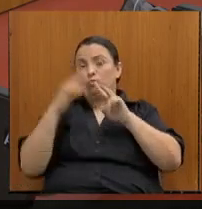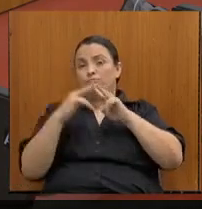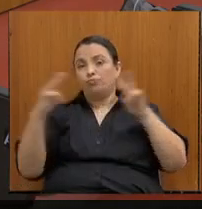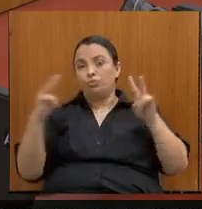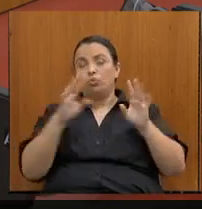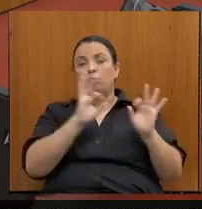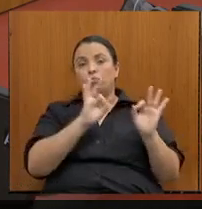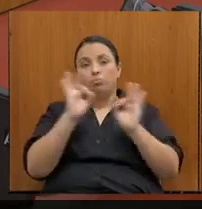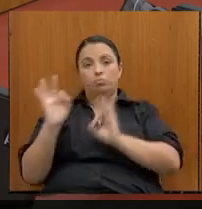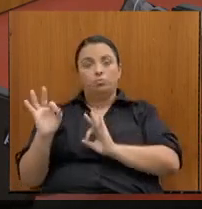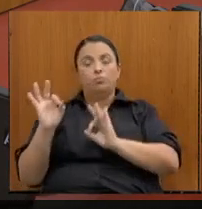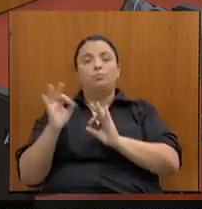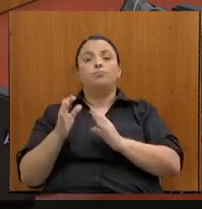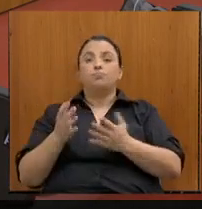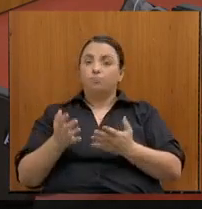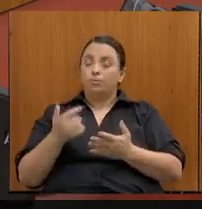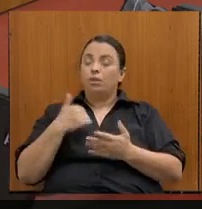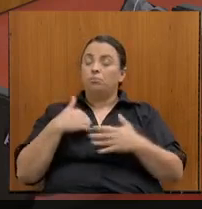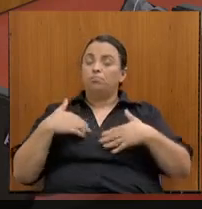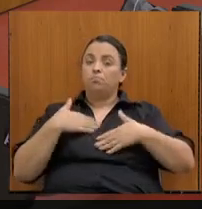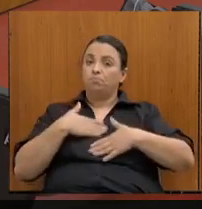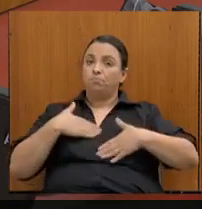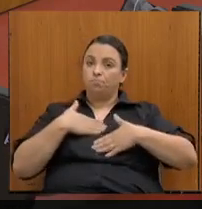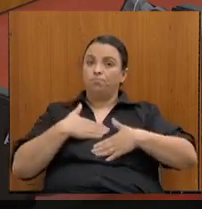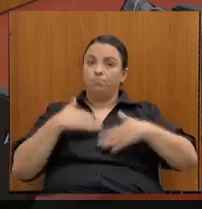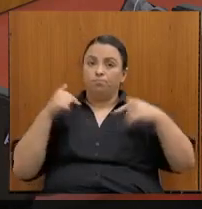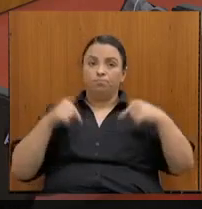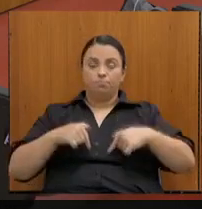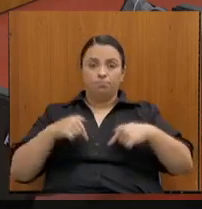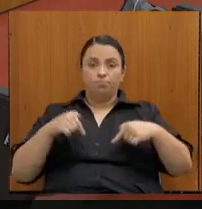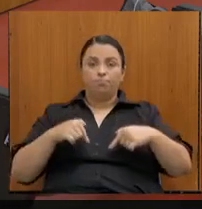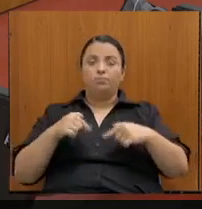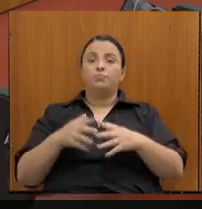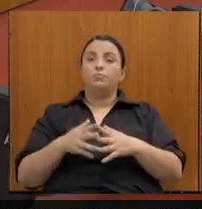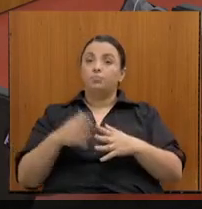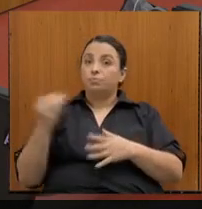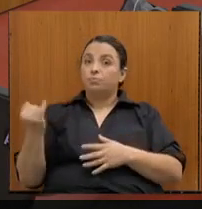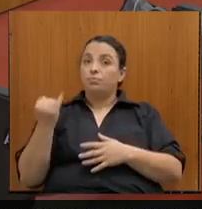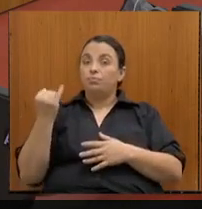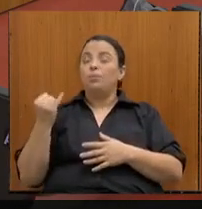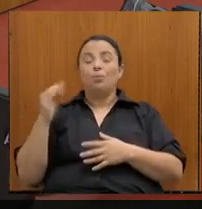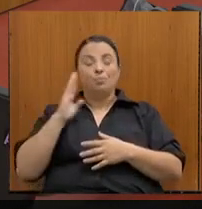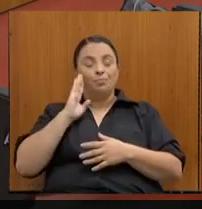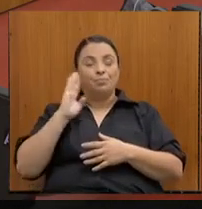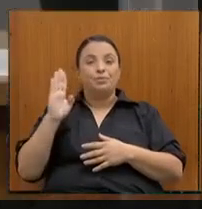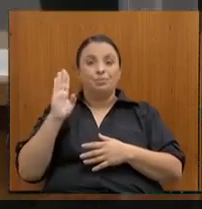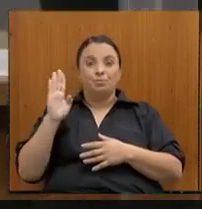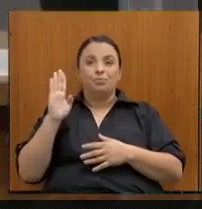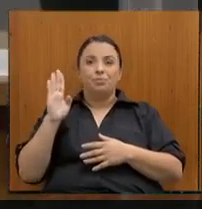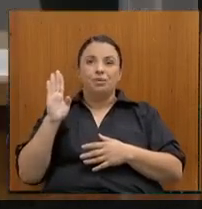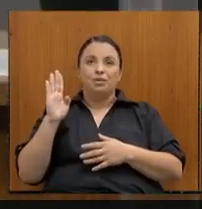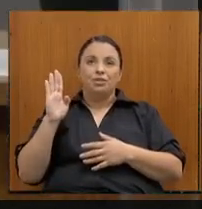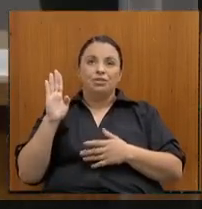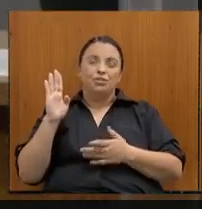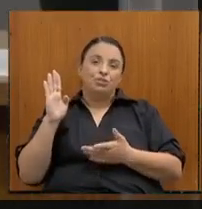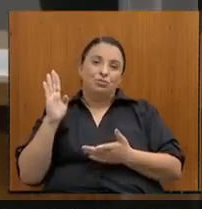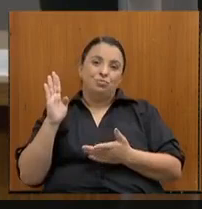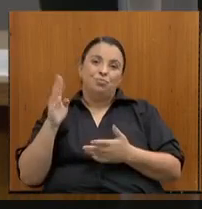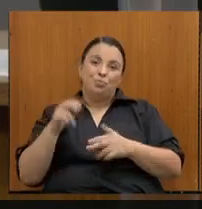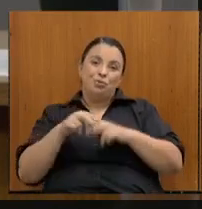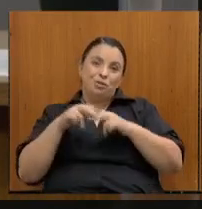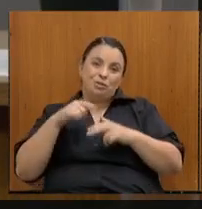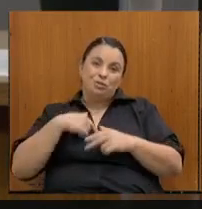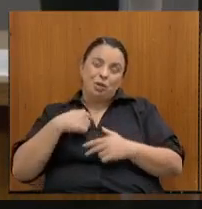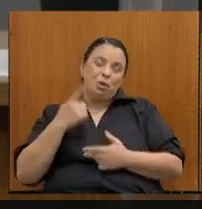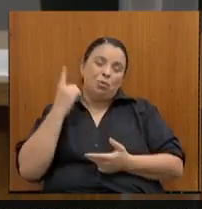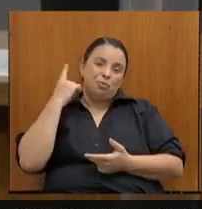forma remoto em uma enorme satisfação está aqui principalmente né primeiramente pessoal porque eu sou mineiro de Três Corações